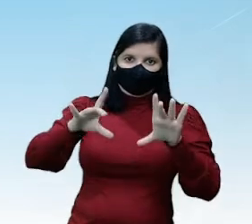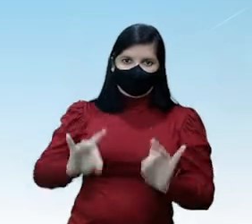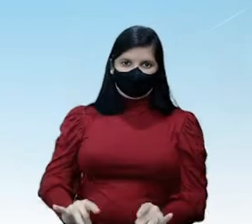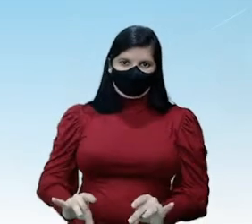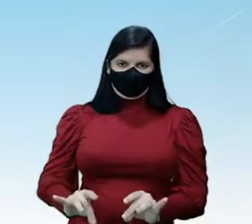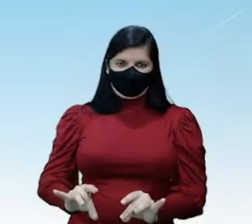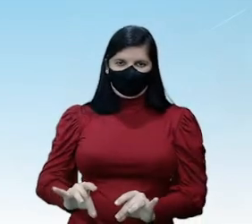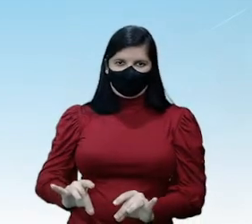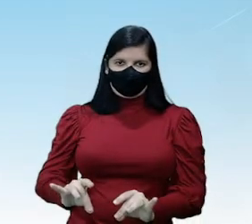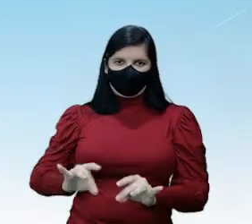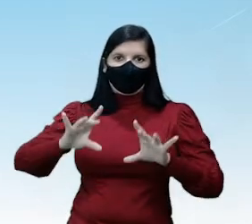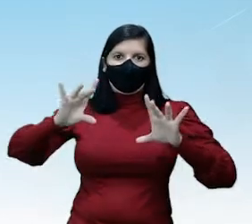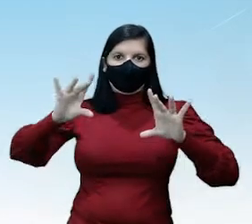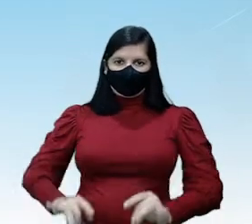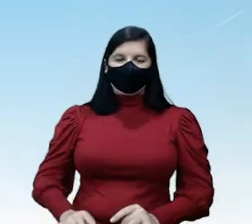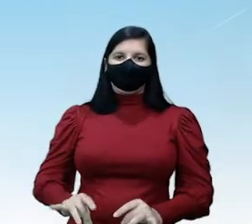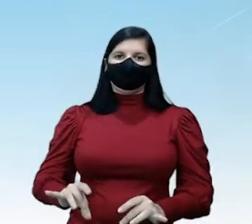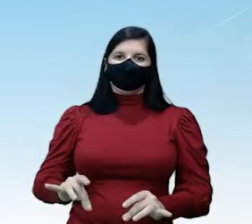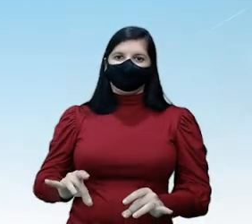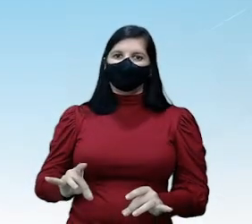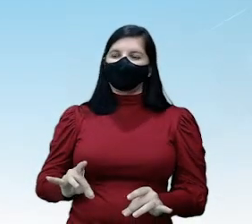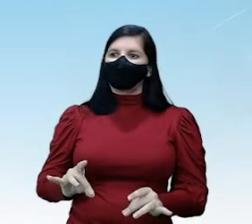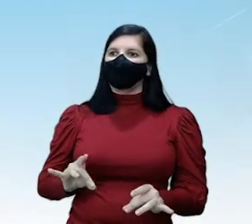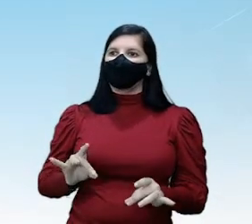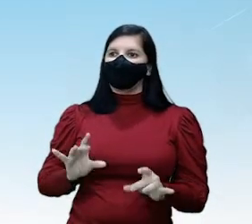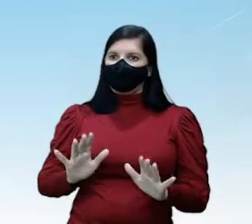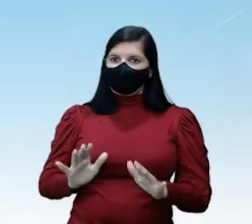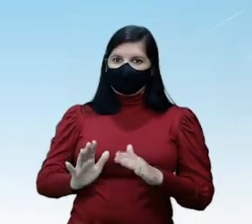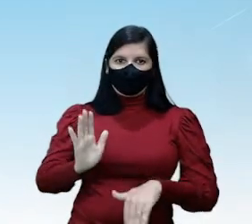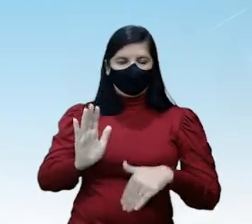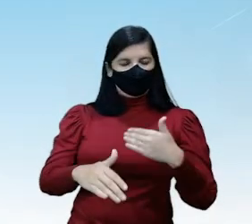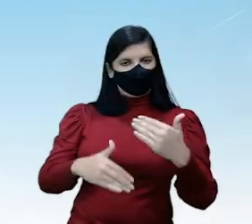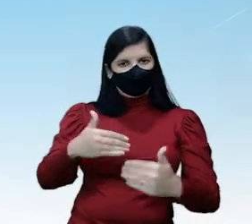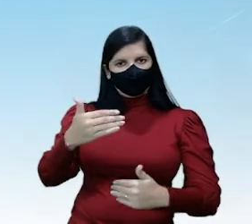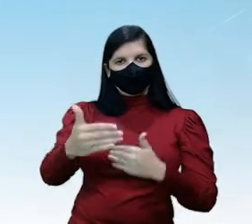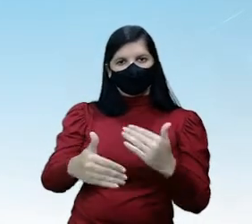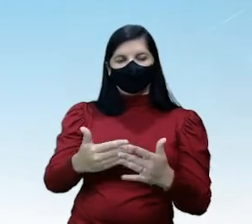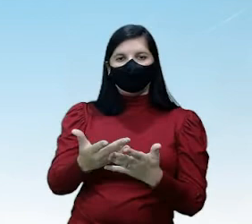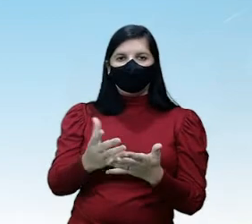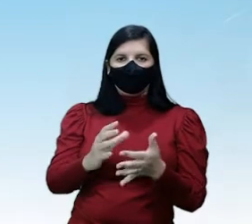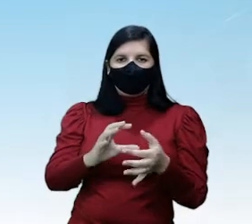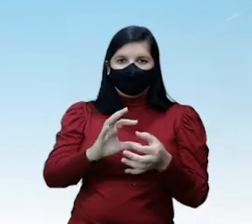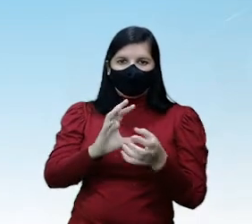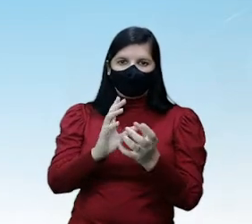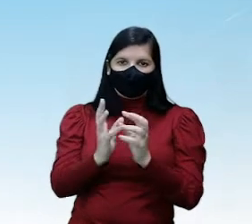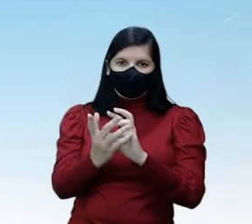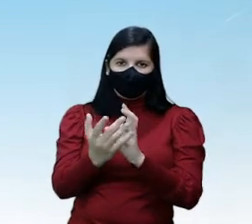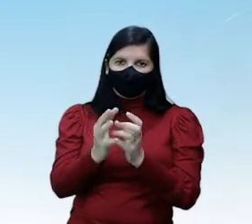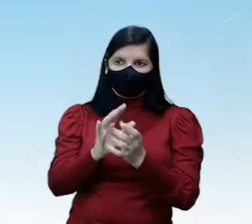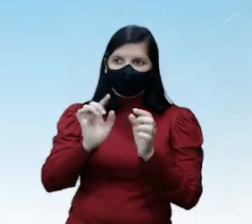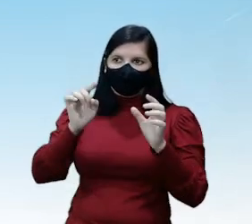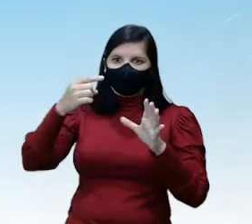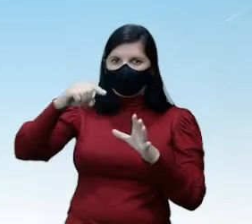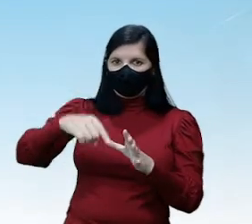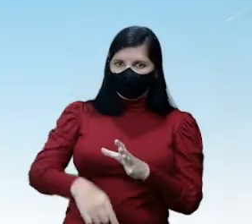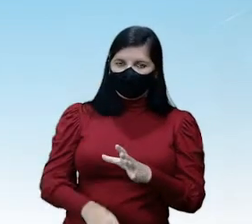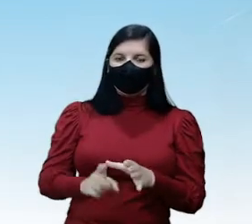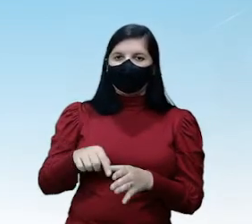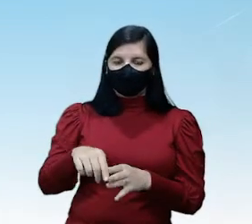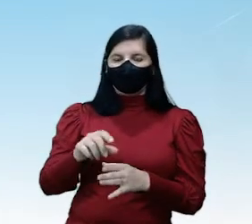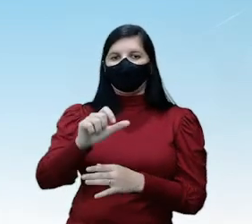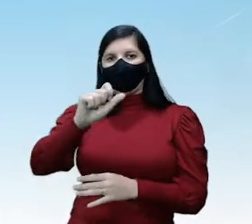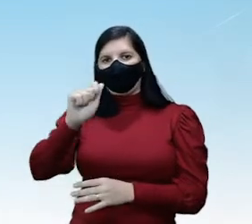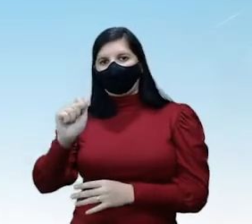depositados ali no fundo. Quem faz esse processo daí, para que as partículas fiquem lá no fundo, o sulfato de